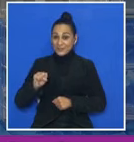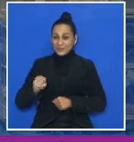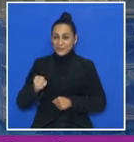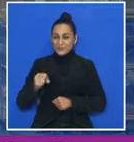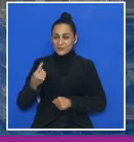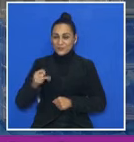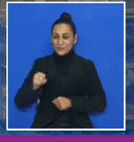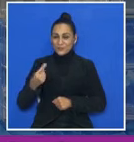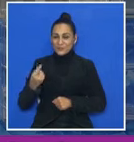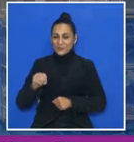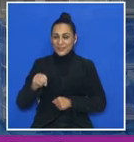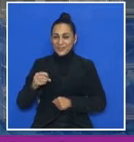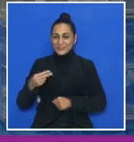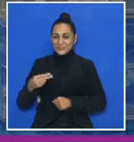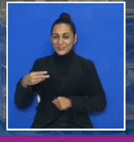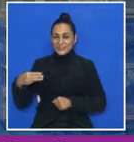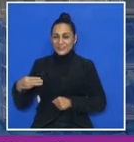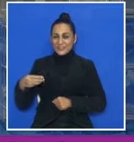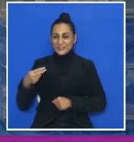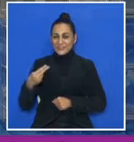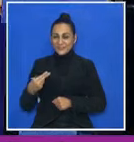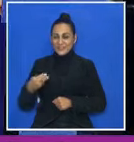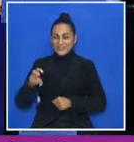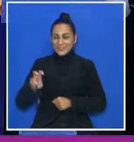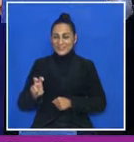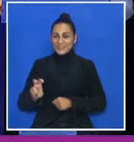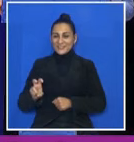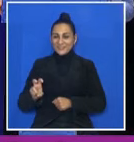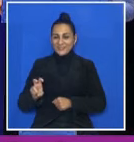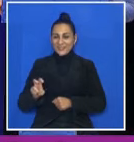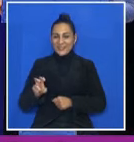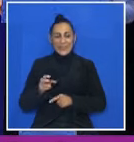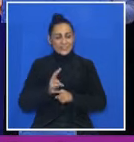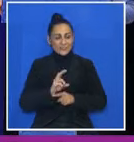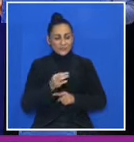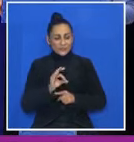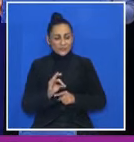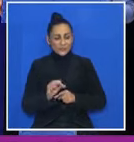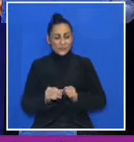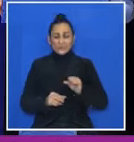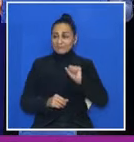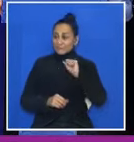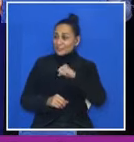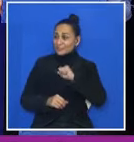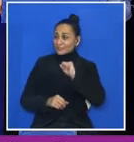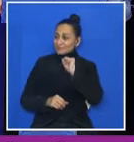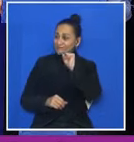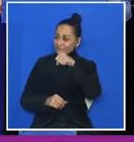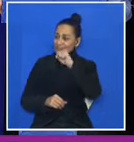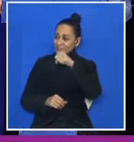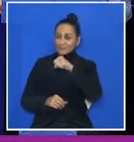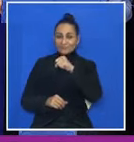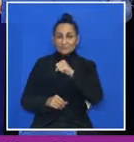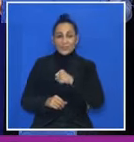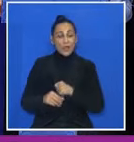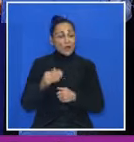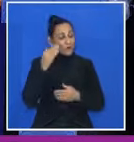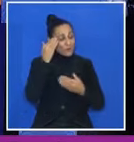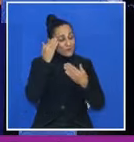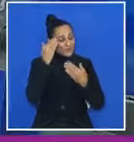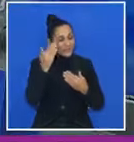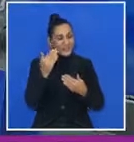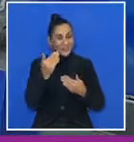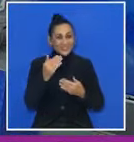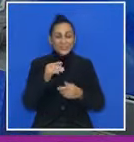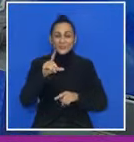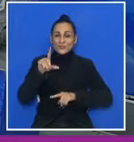18, 10, 23 e 25. As auditoras confirmam? Sim, confirmo. Sim, confirmo.